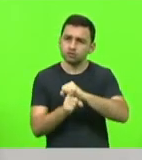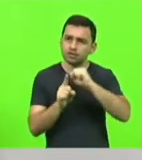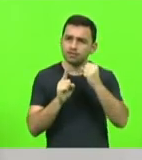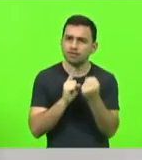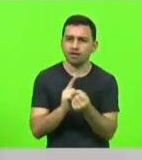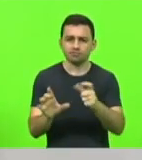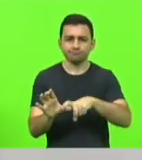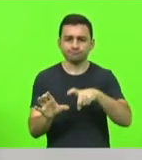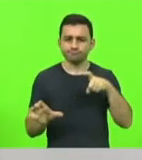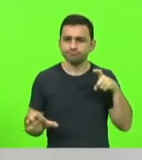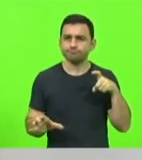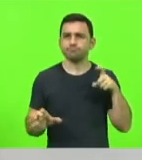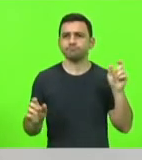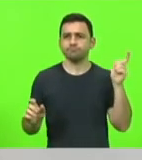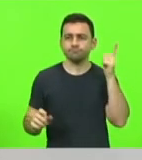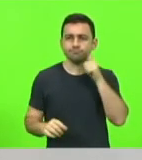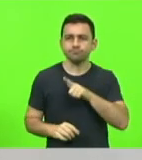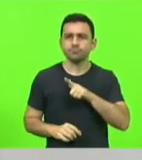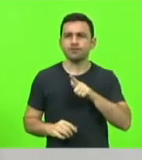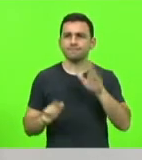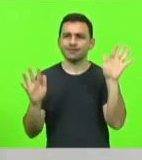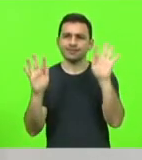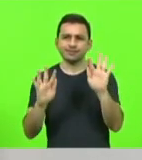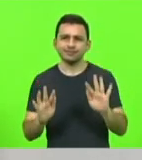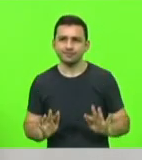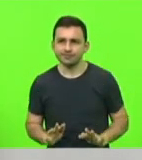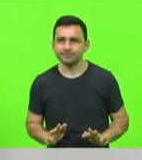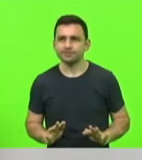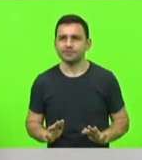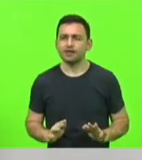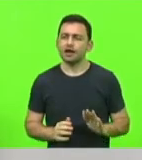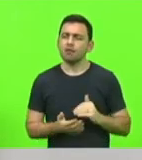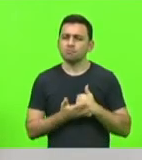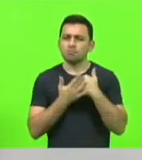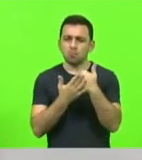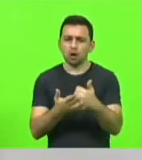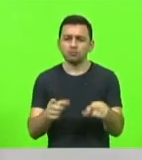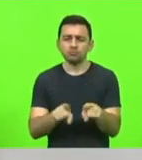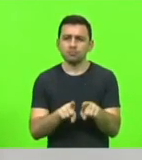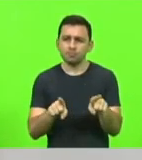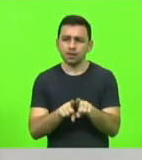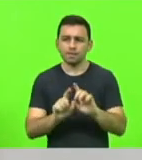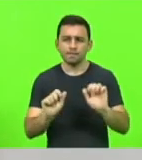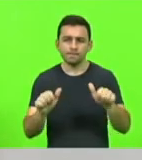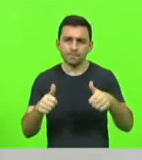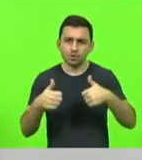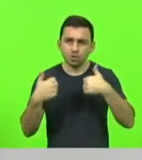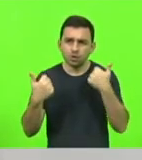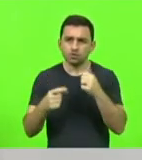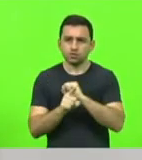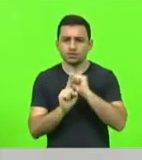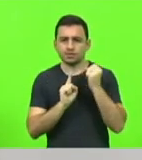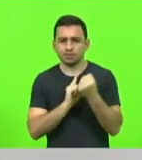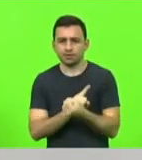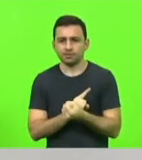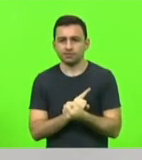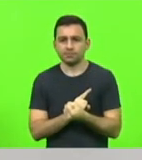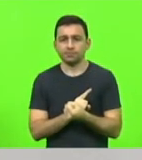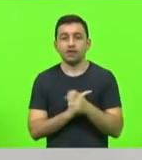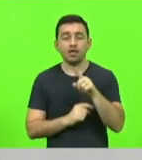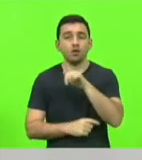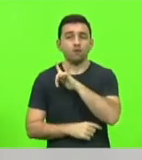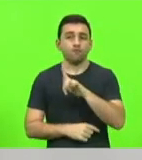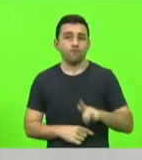independência, serem felizes e contribuir também com a melhoria da nossa sociedade. É o governo do